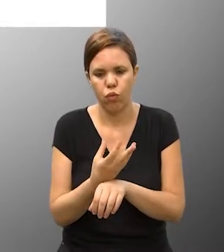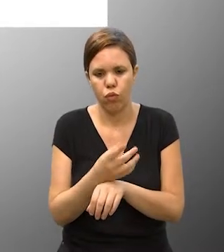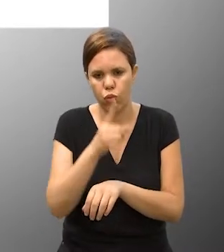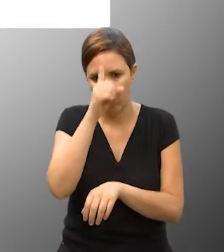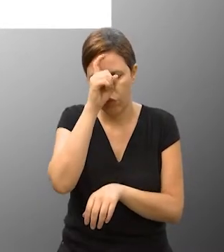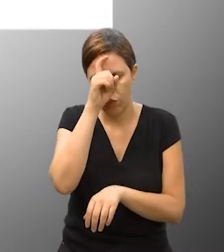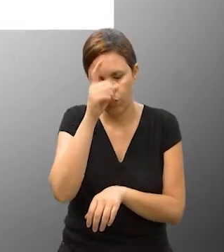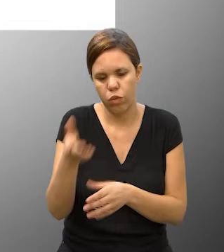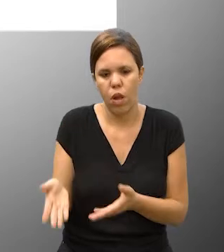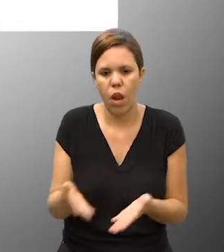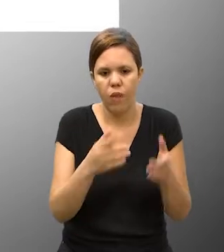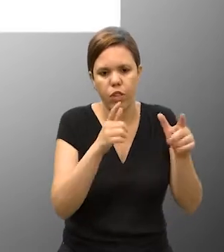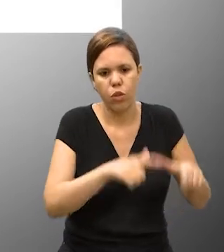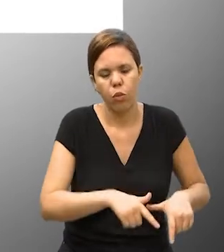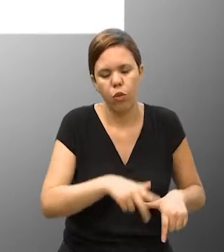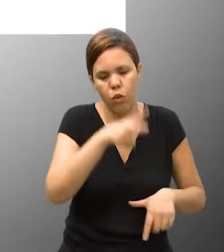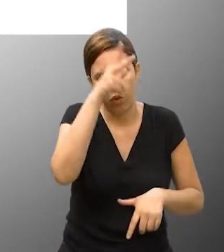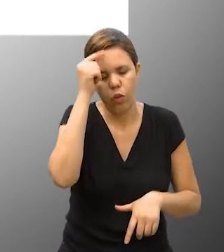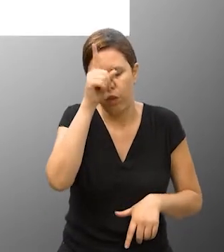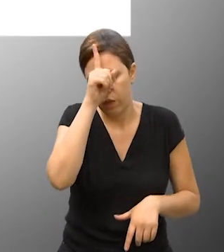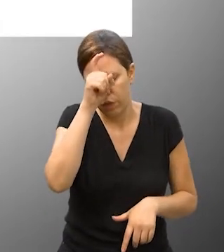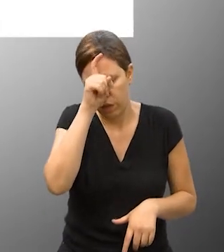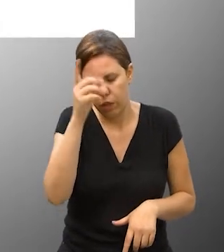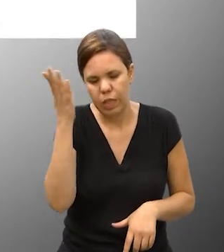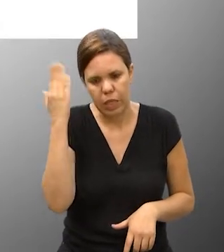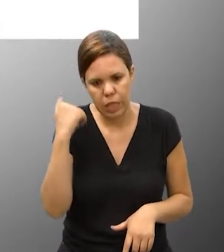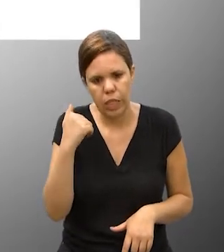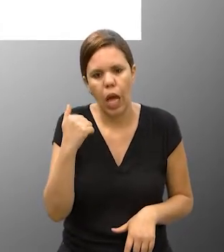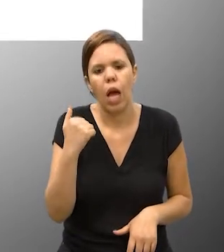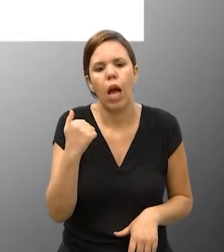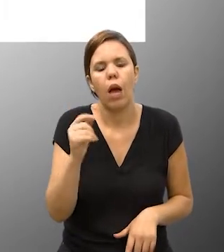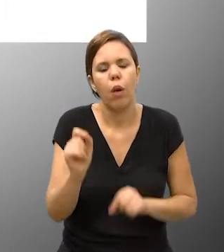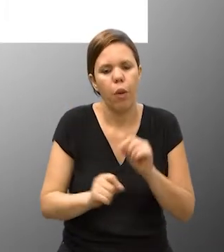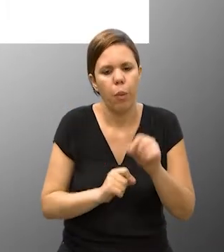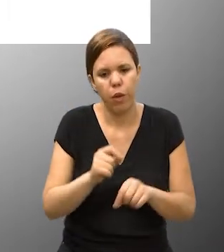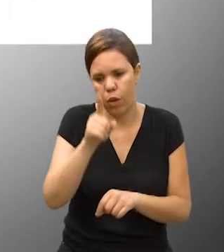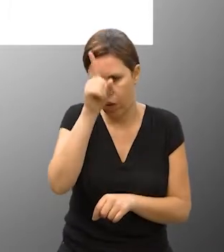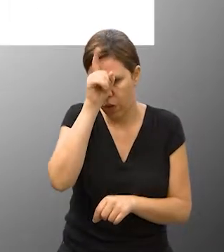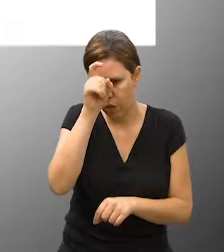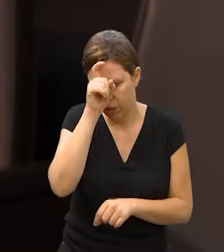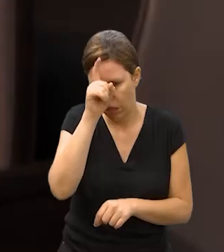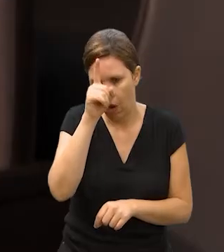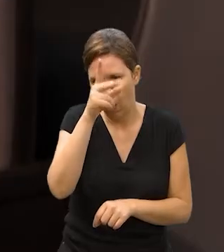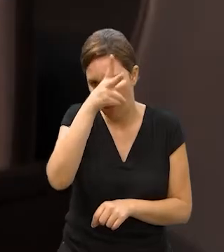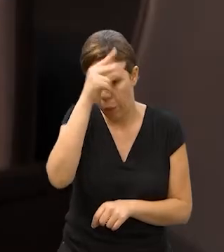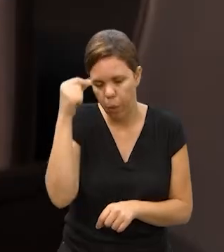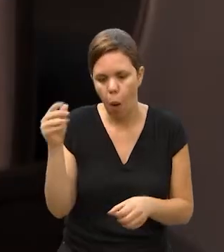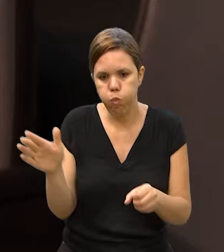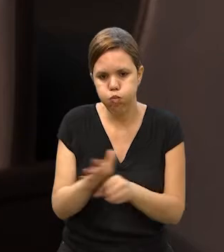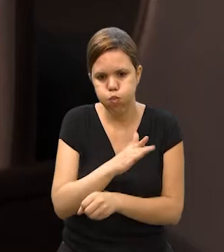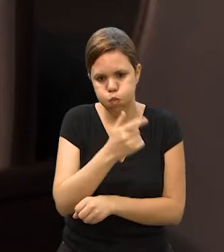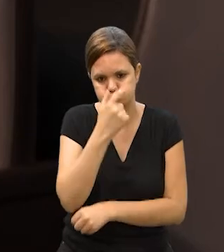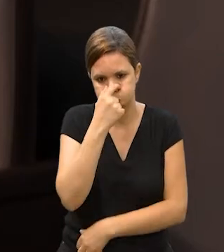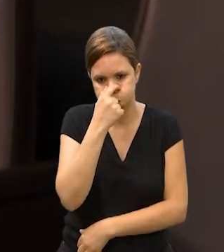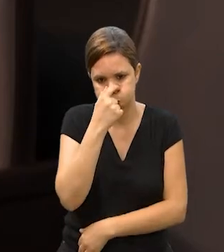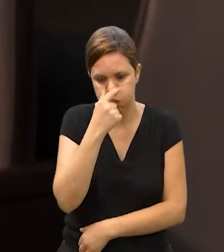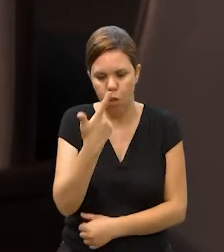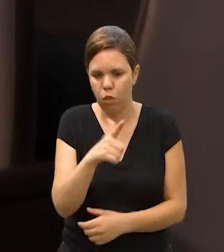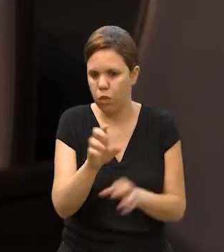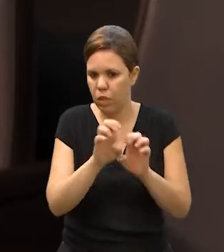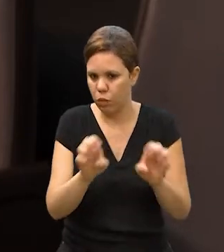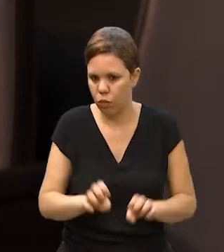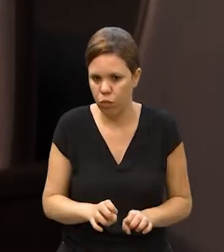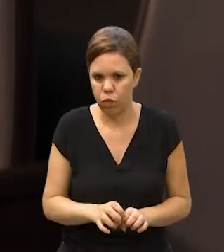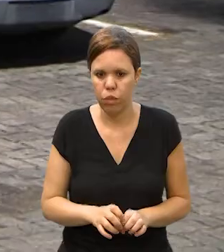pessoa para a rede pública. A gente sabe que a rede pública ela está lotada, né? Ela está sem